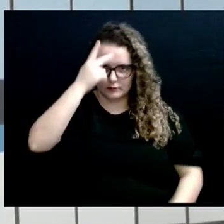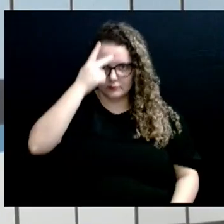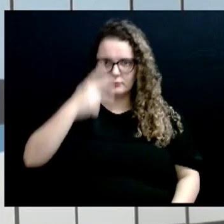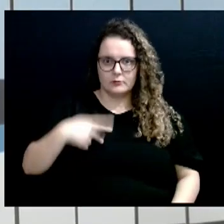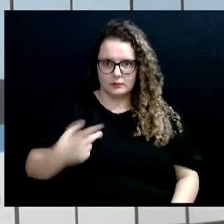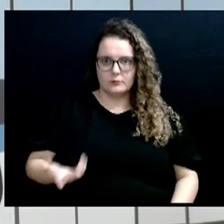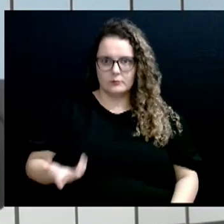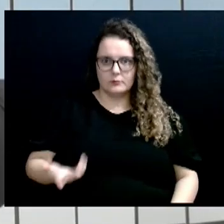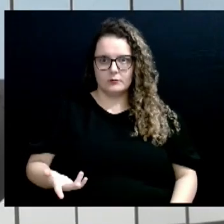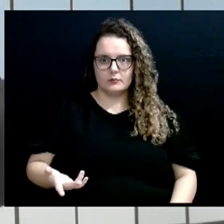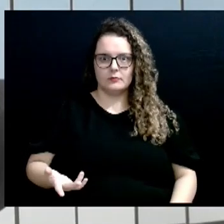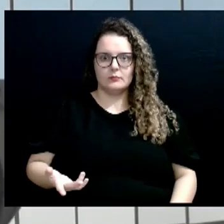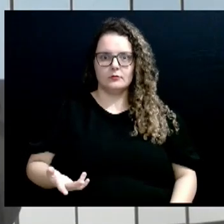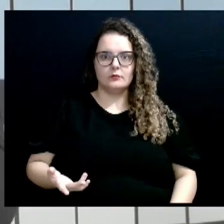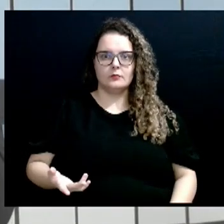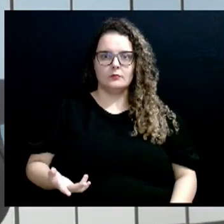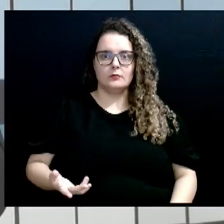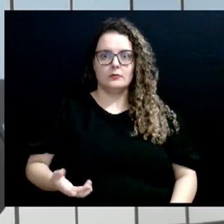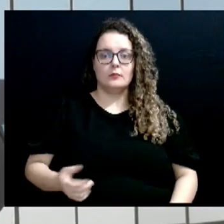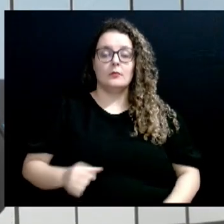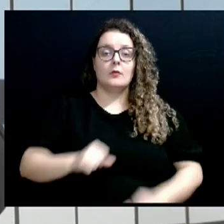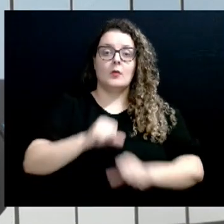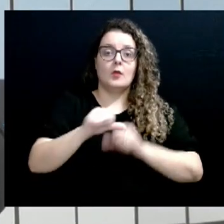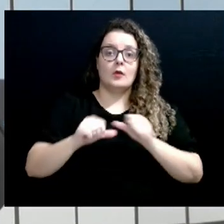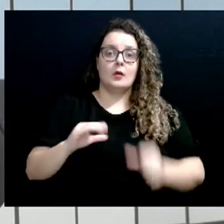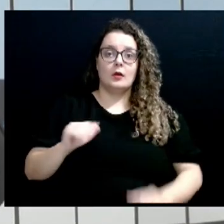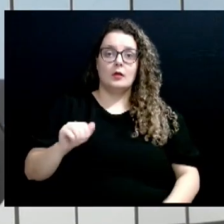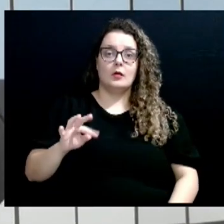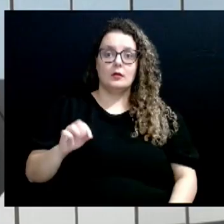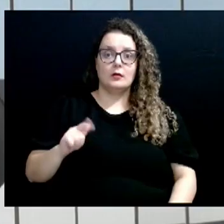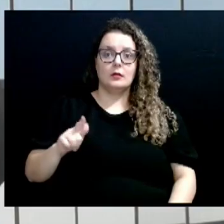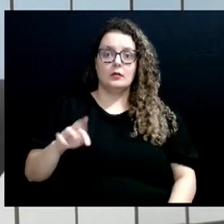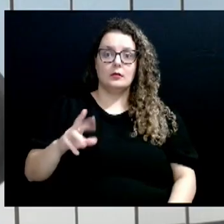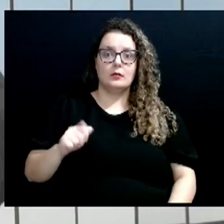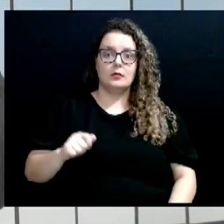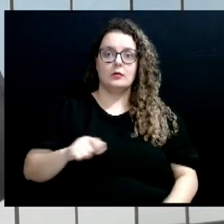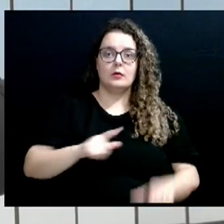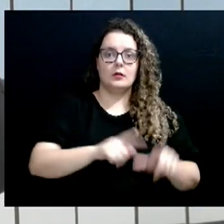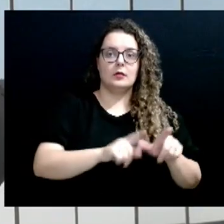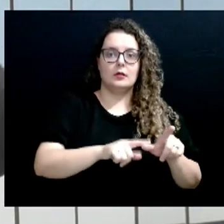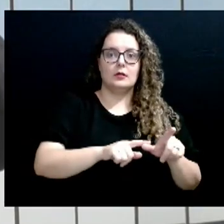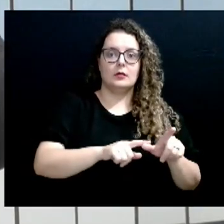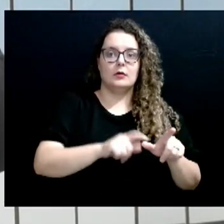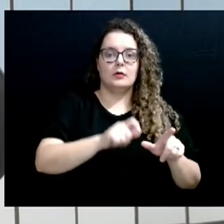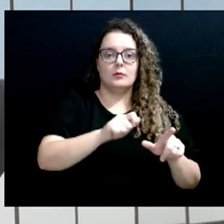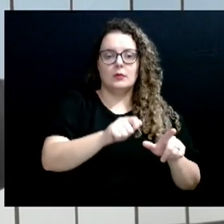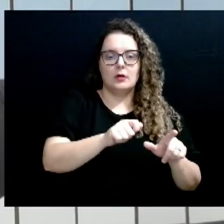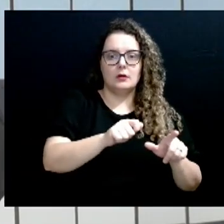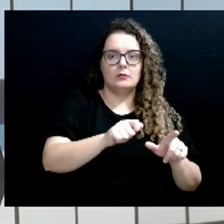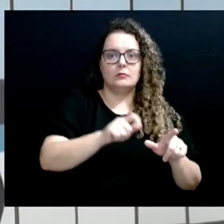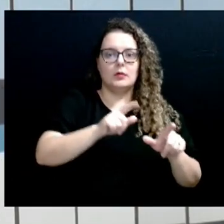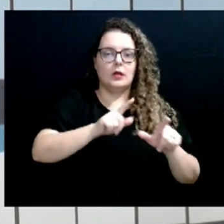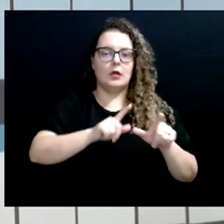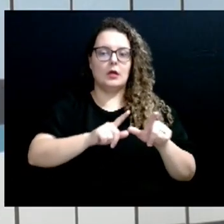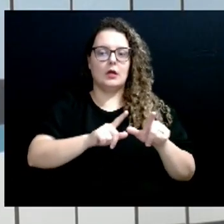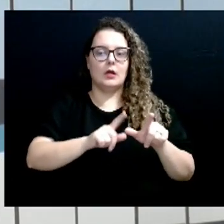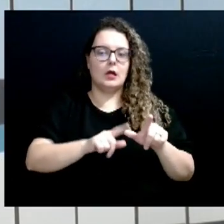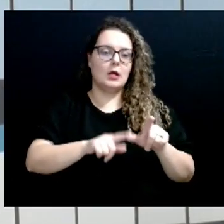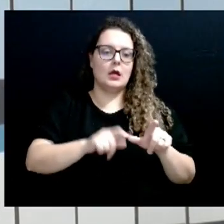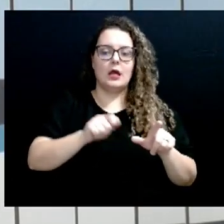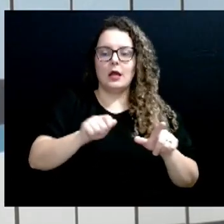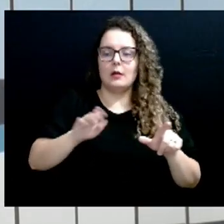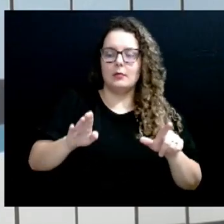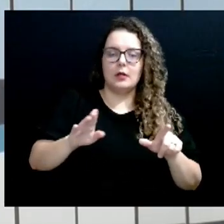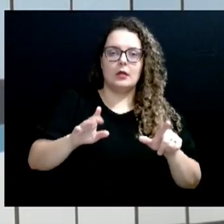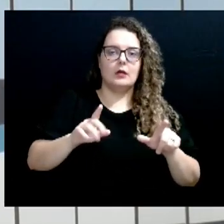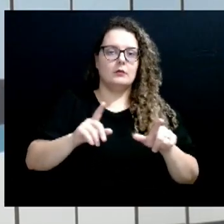outra parte é que a mudança de categoria, por exemplo, eu quero mudar minha letra de carro para carro e moto, para caminhão, para ônibus, para carreta, vai ser